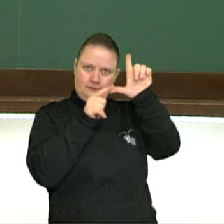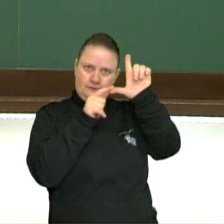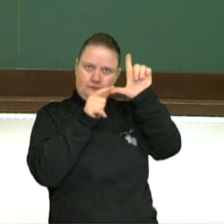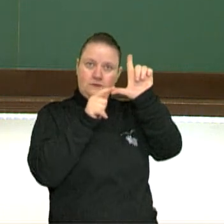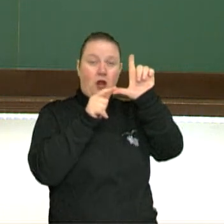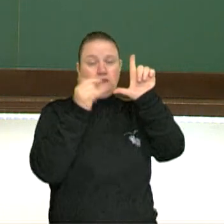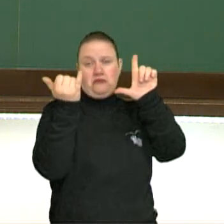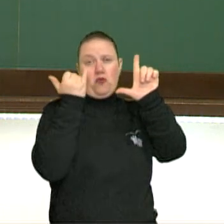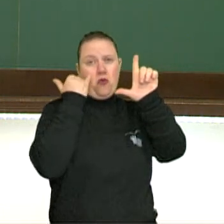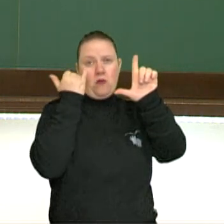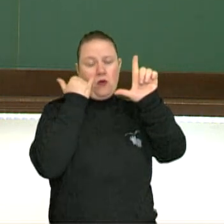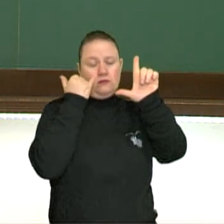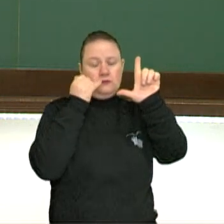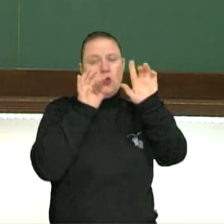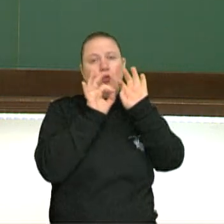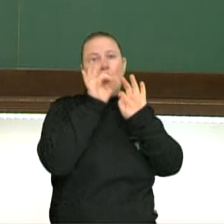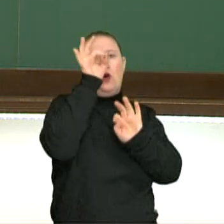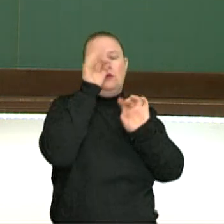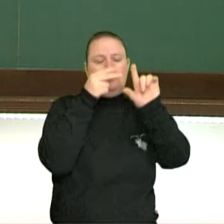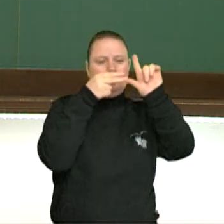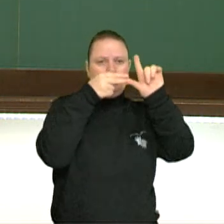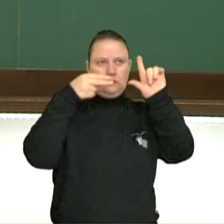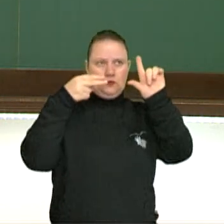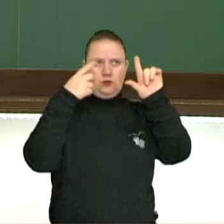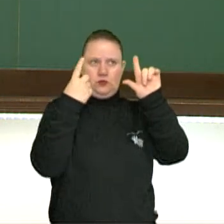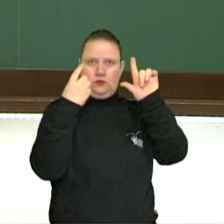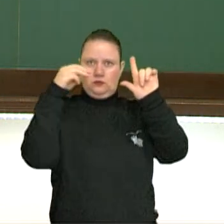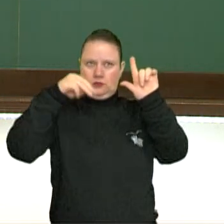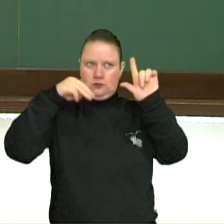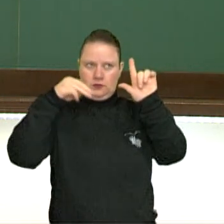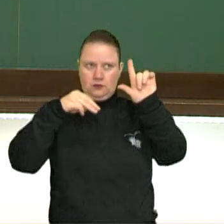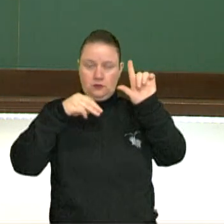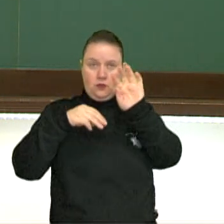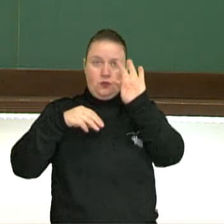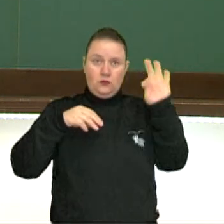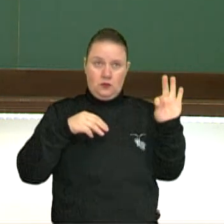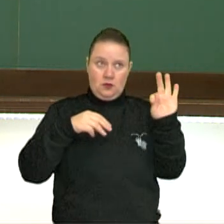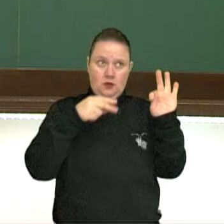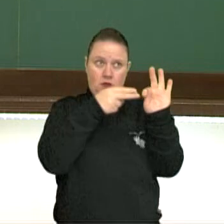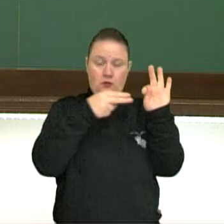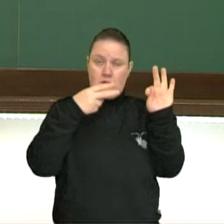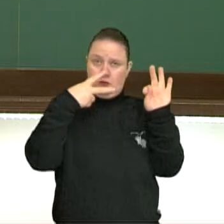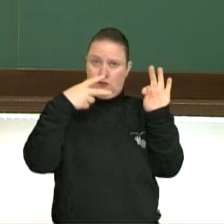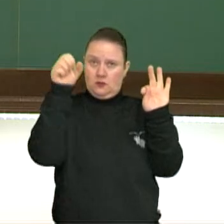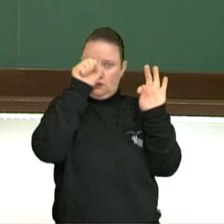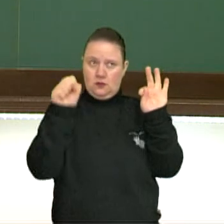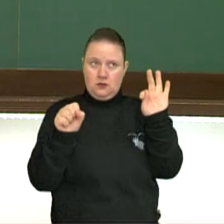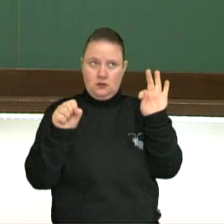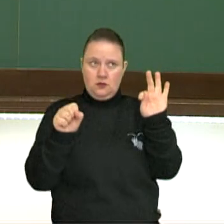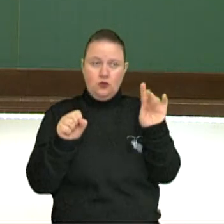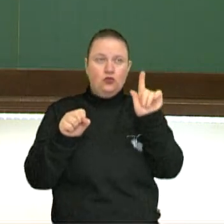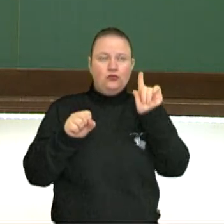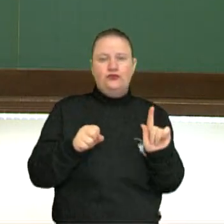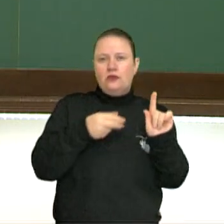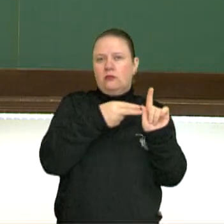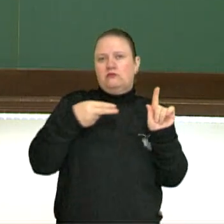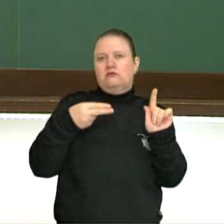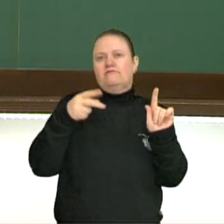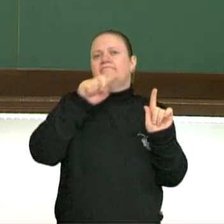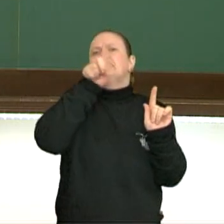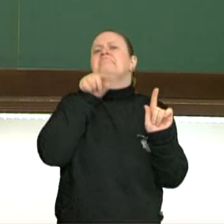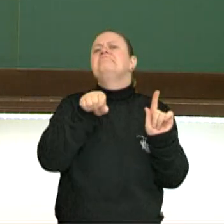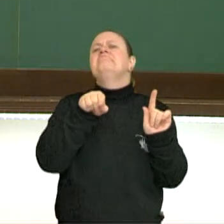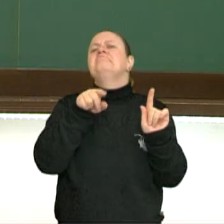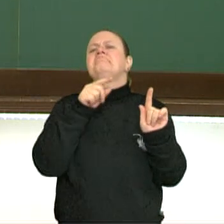que seria o comprimento, que vale 1 metro, o período de oscilação, que é 2 segundos, e eu quero determinar a gravidade. Percebam que aqui